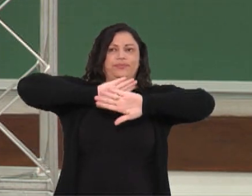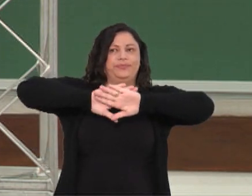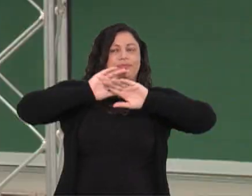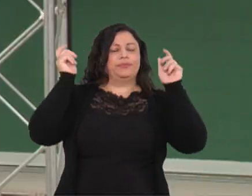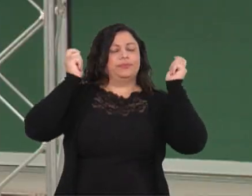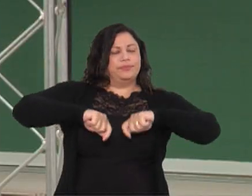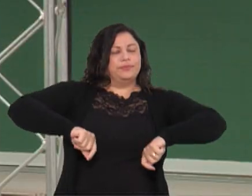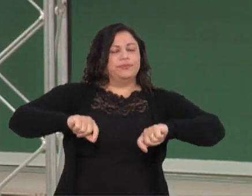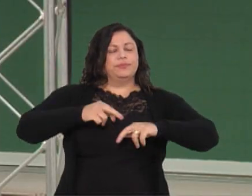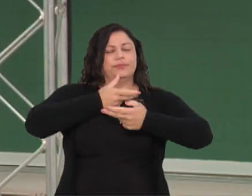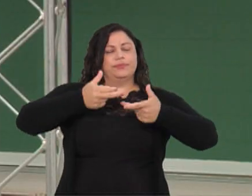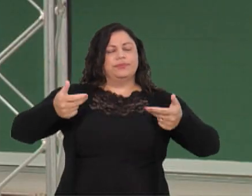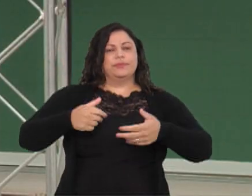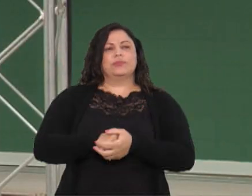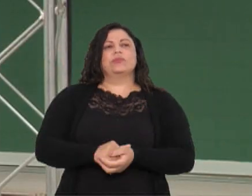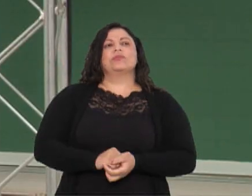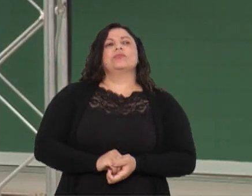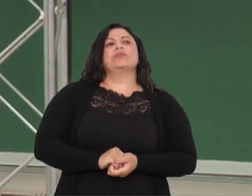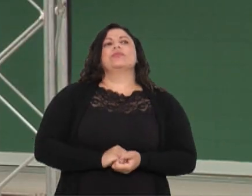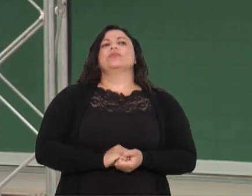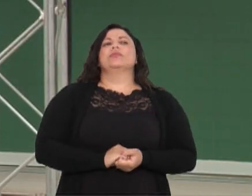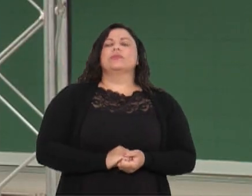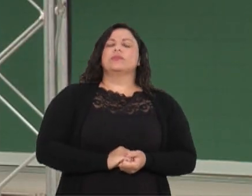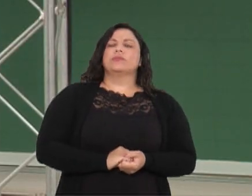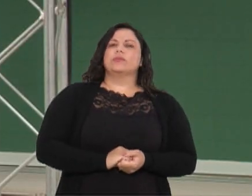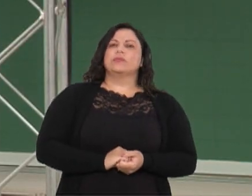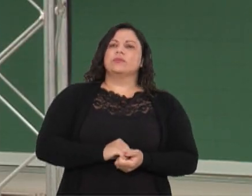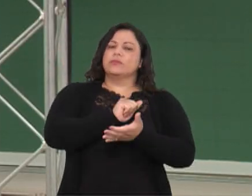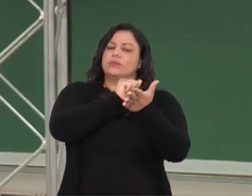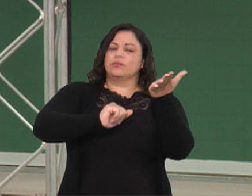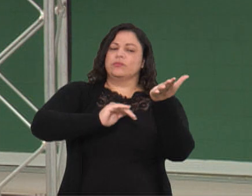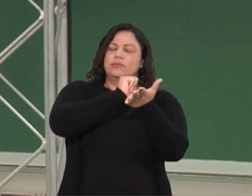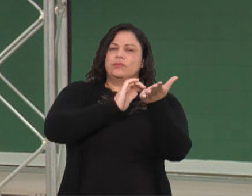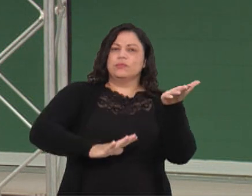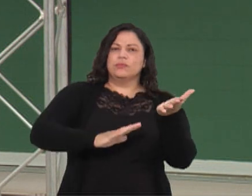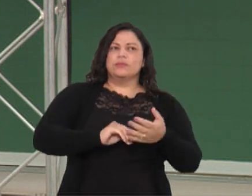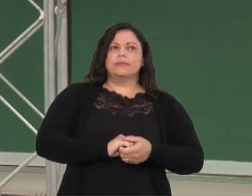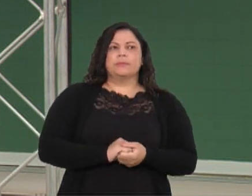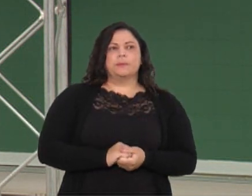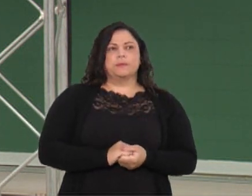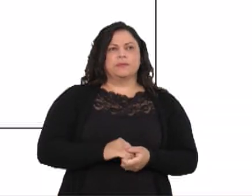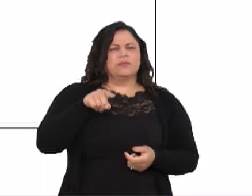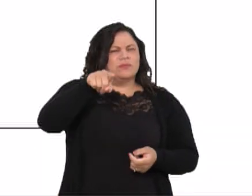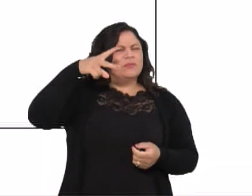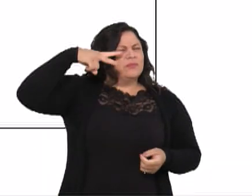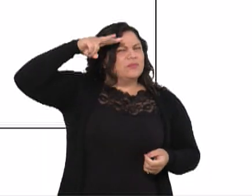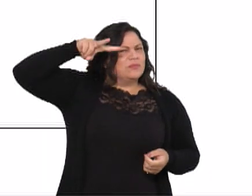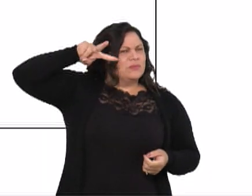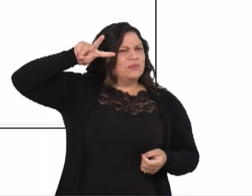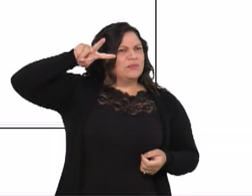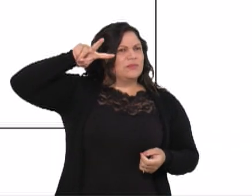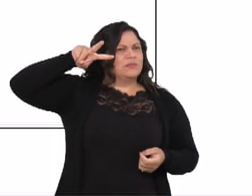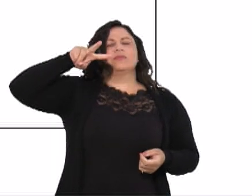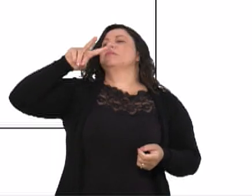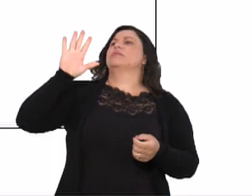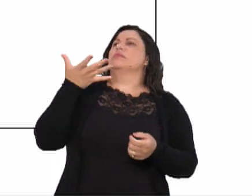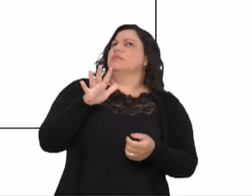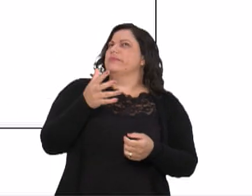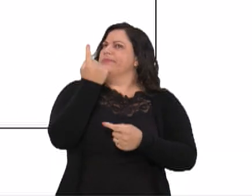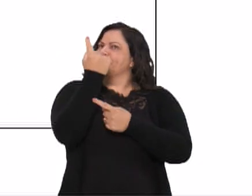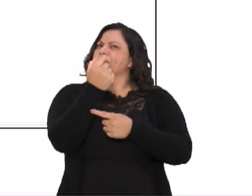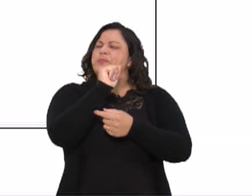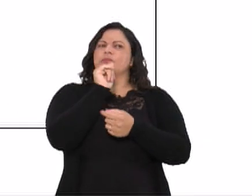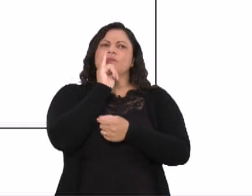coisas. Vamos a um exercício. Você relembra de ao menos